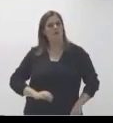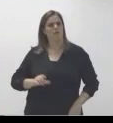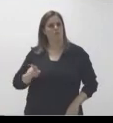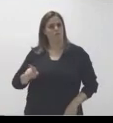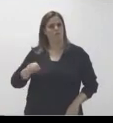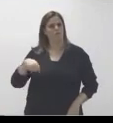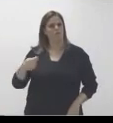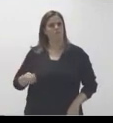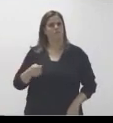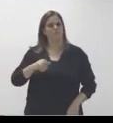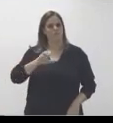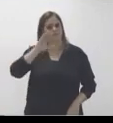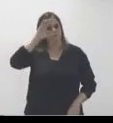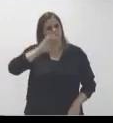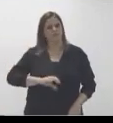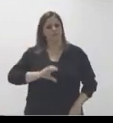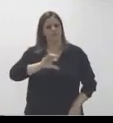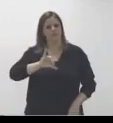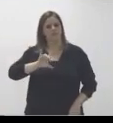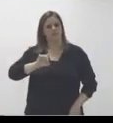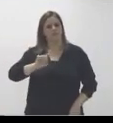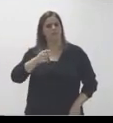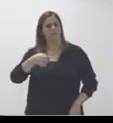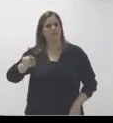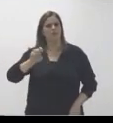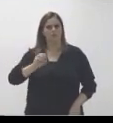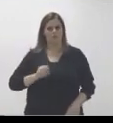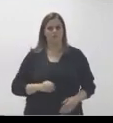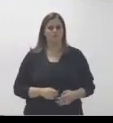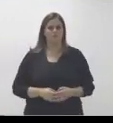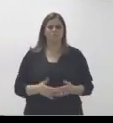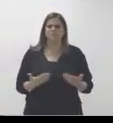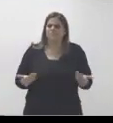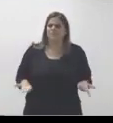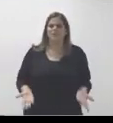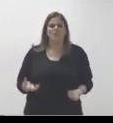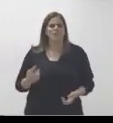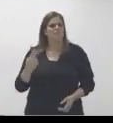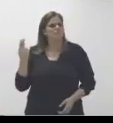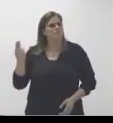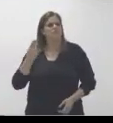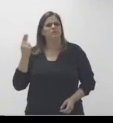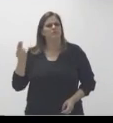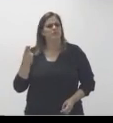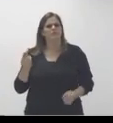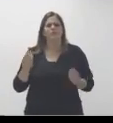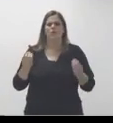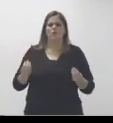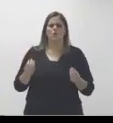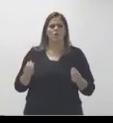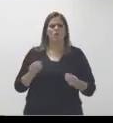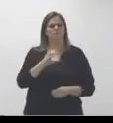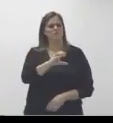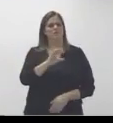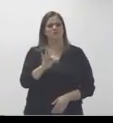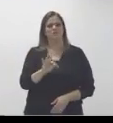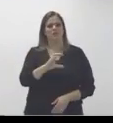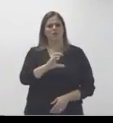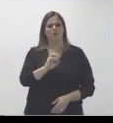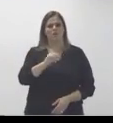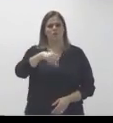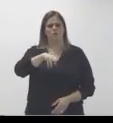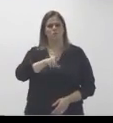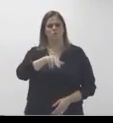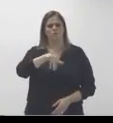nós é não há possibilidade de nós termos ao psi denomine comunidade terapêutica